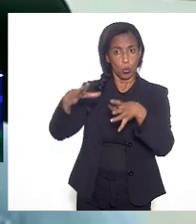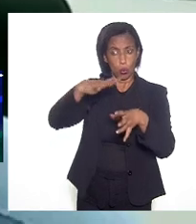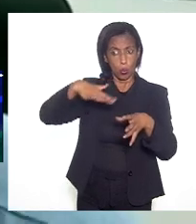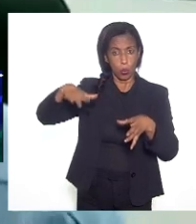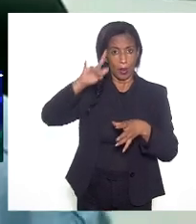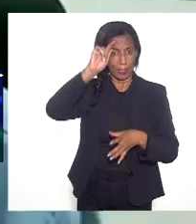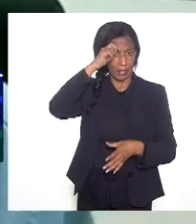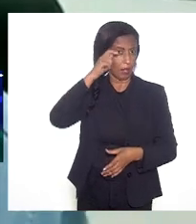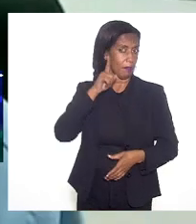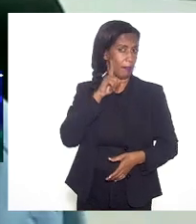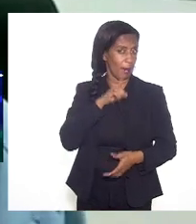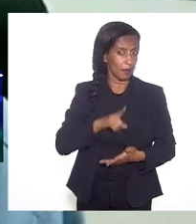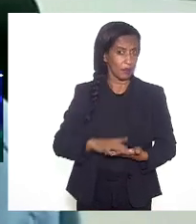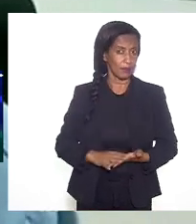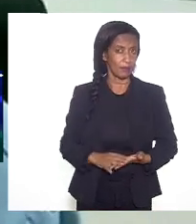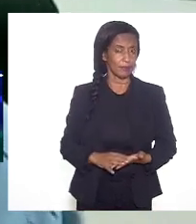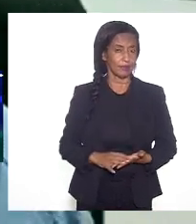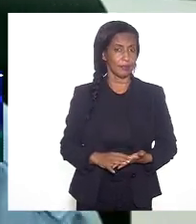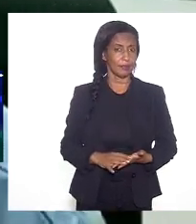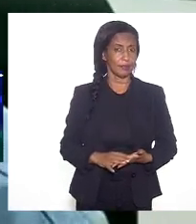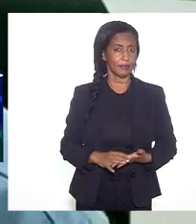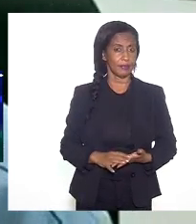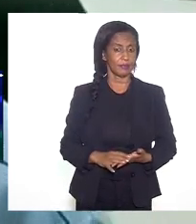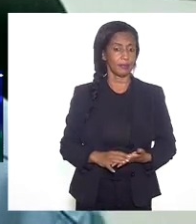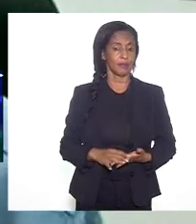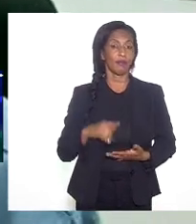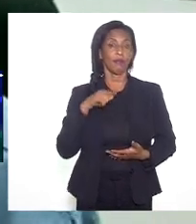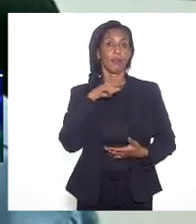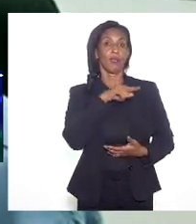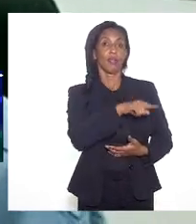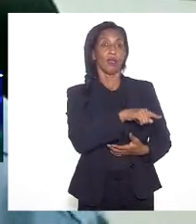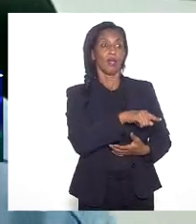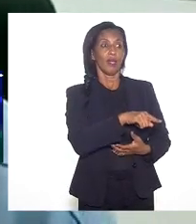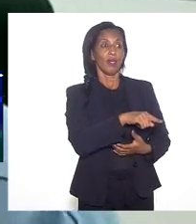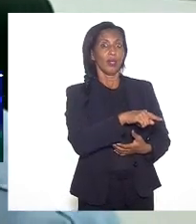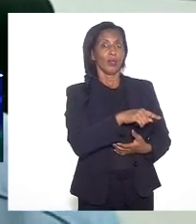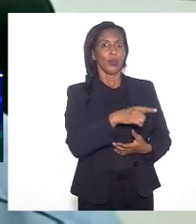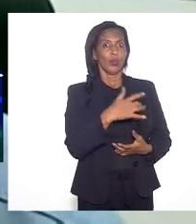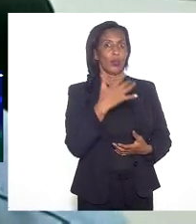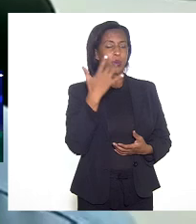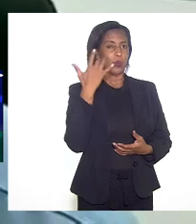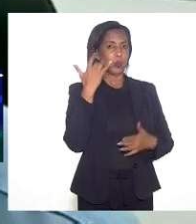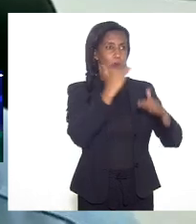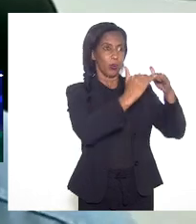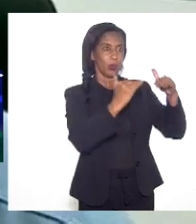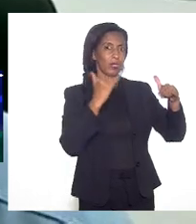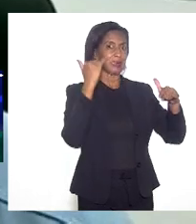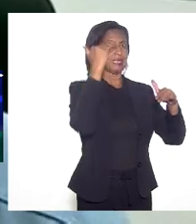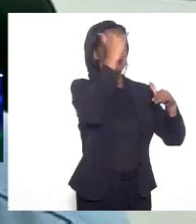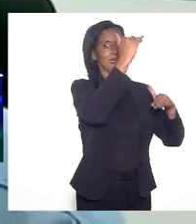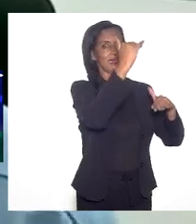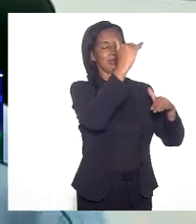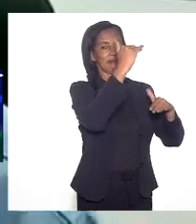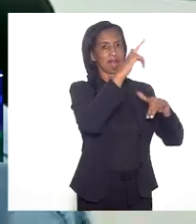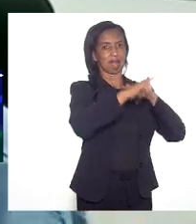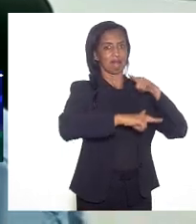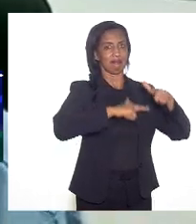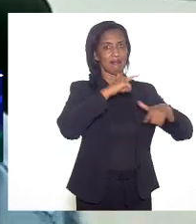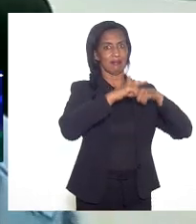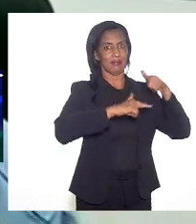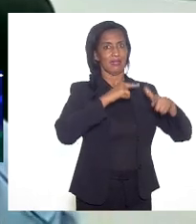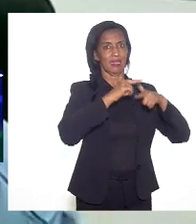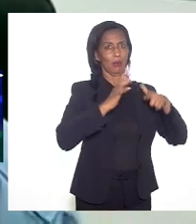negra e parda naqueles cargos de alto escalão estatal. São